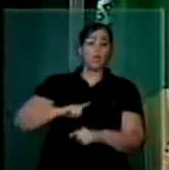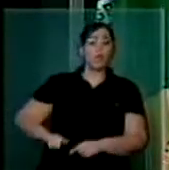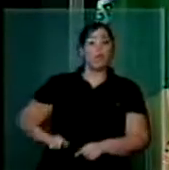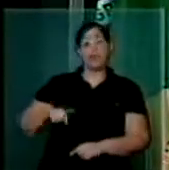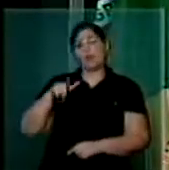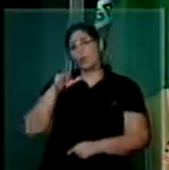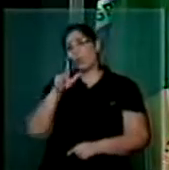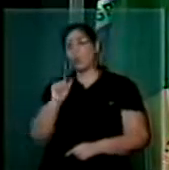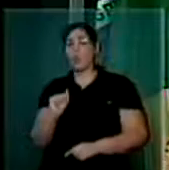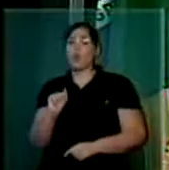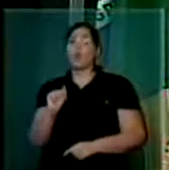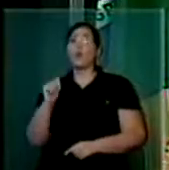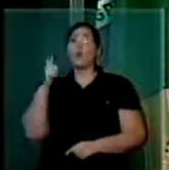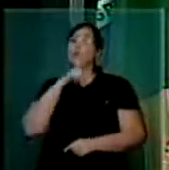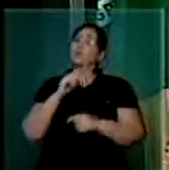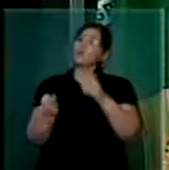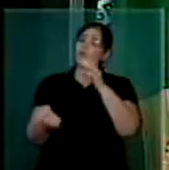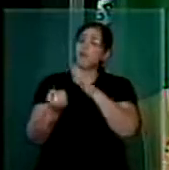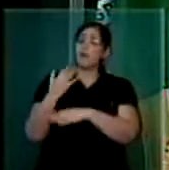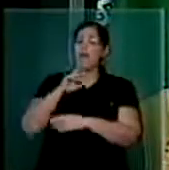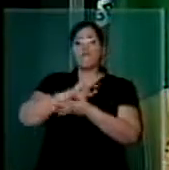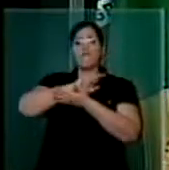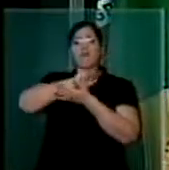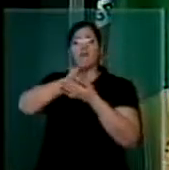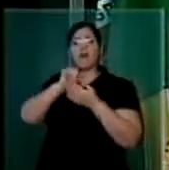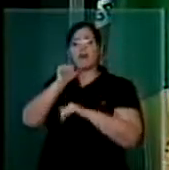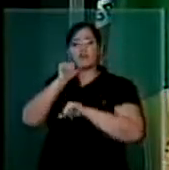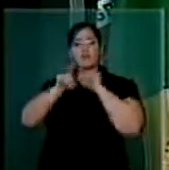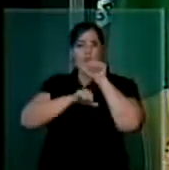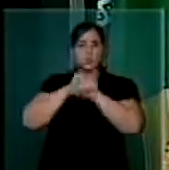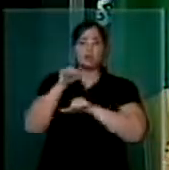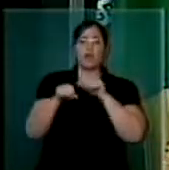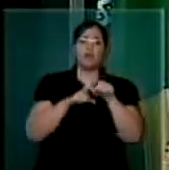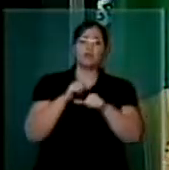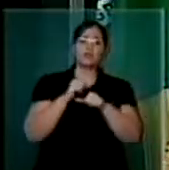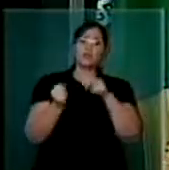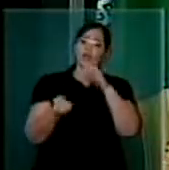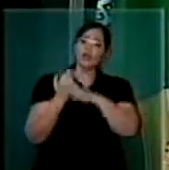Lula foram introduzidas várias